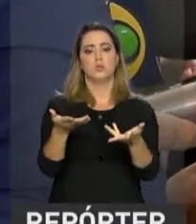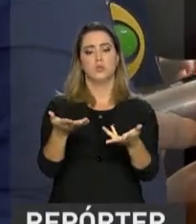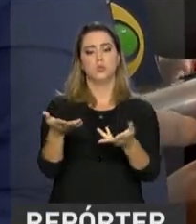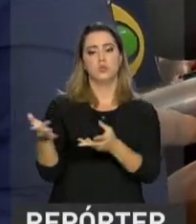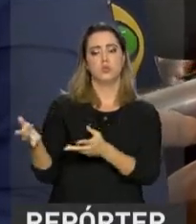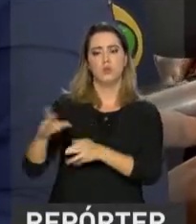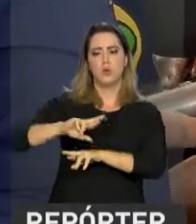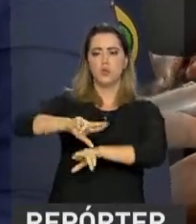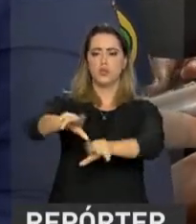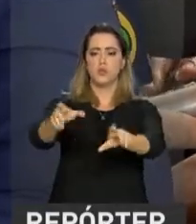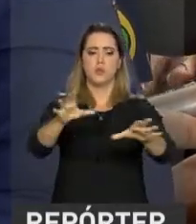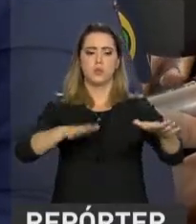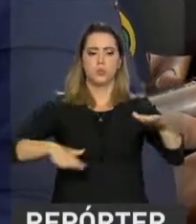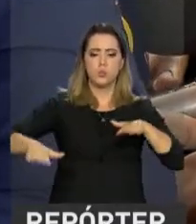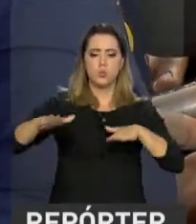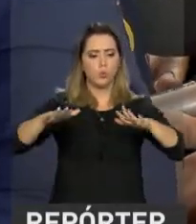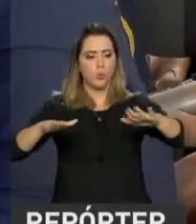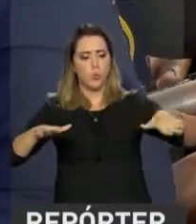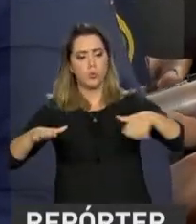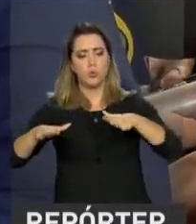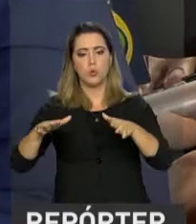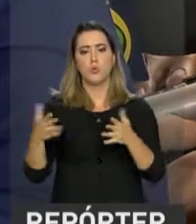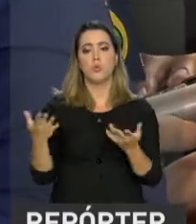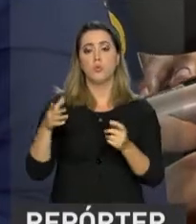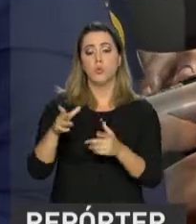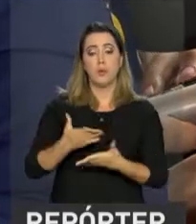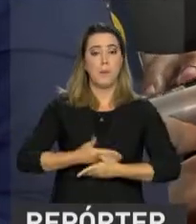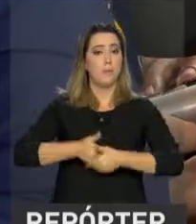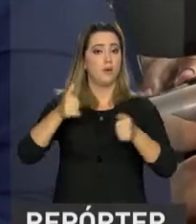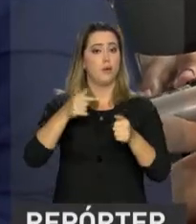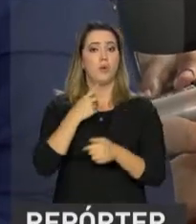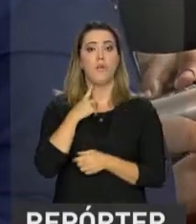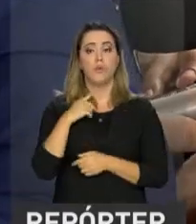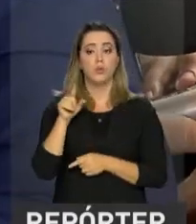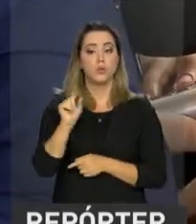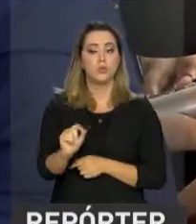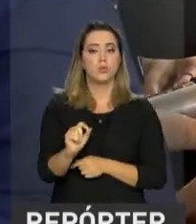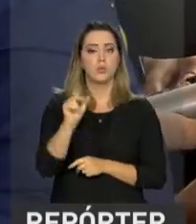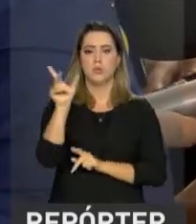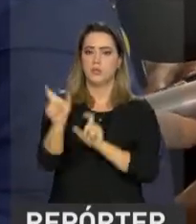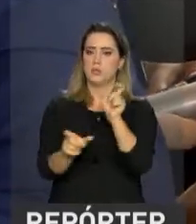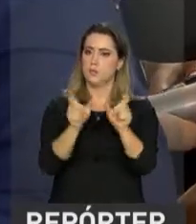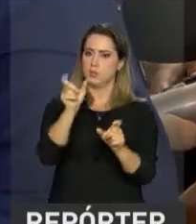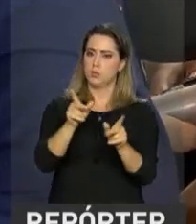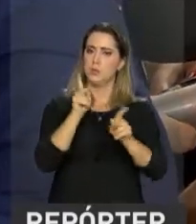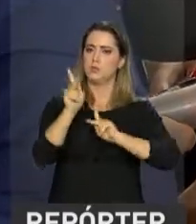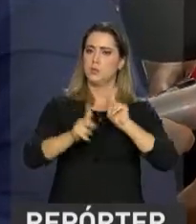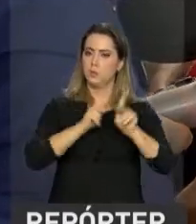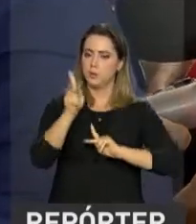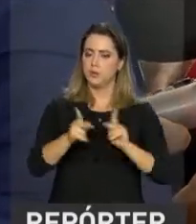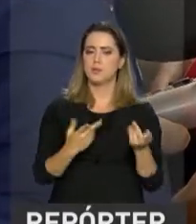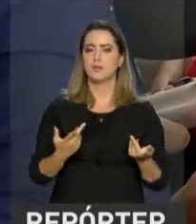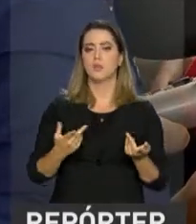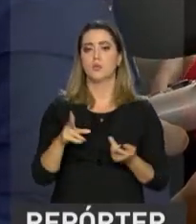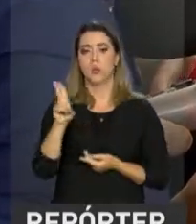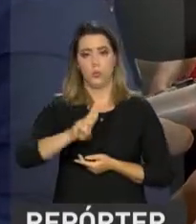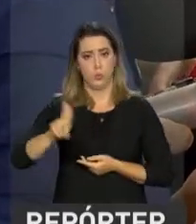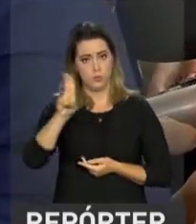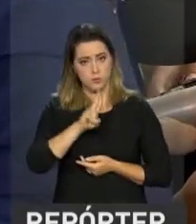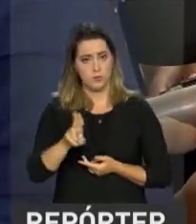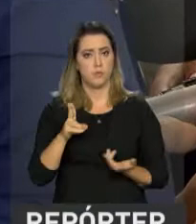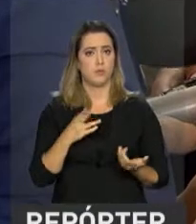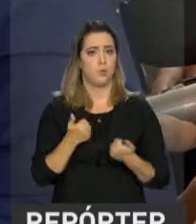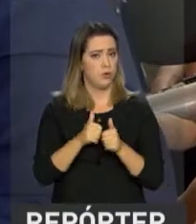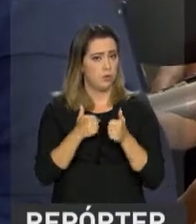deve estimular em última análise beneficiar o interesse de quem o usuário última análise então eu acho que